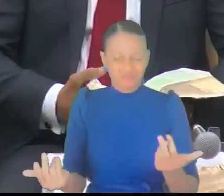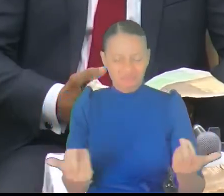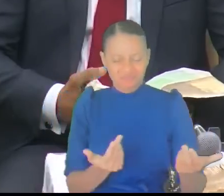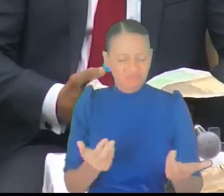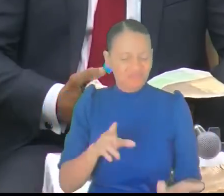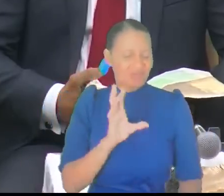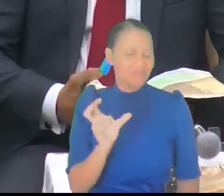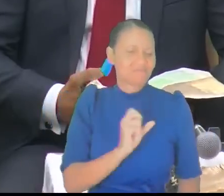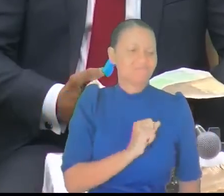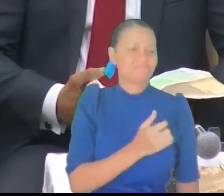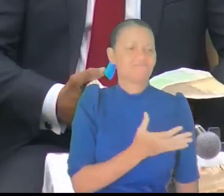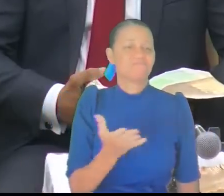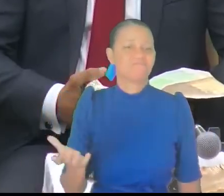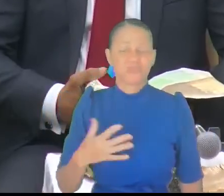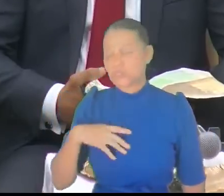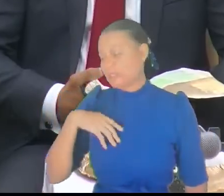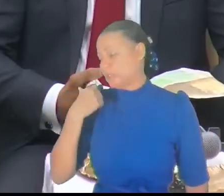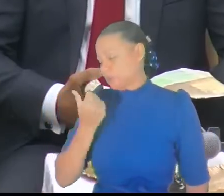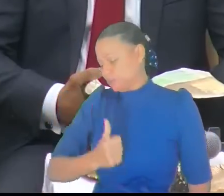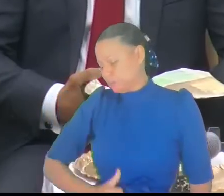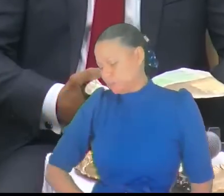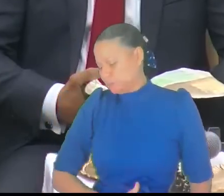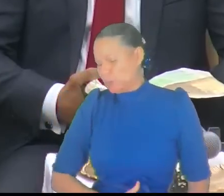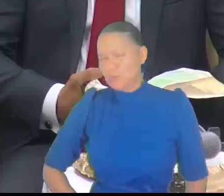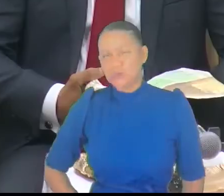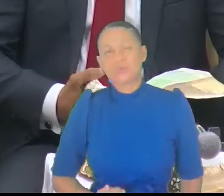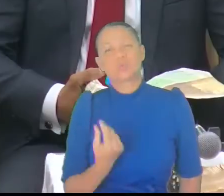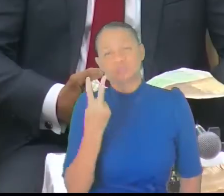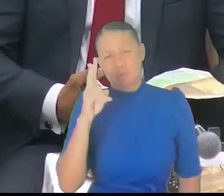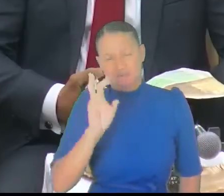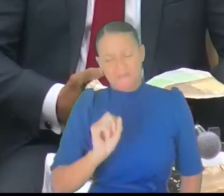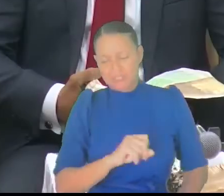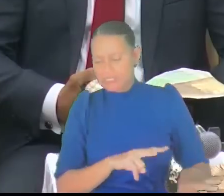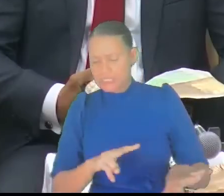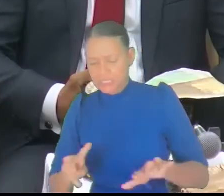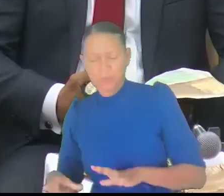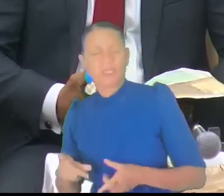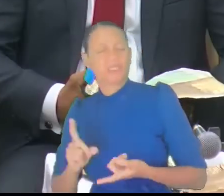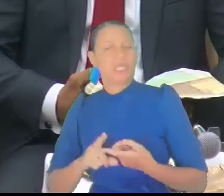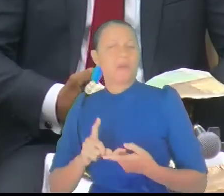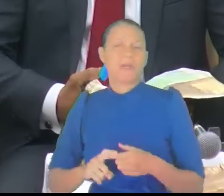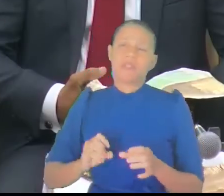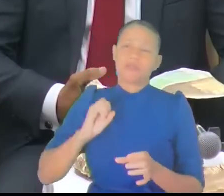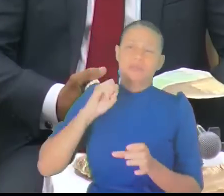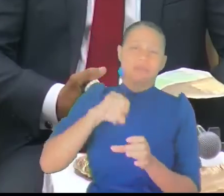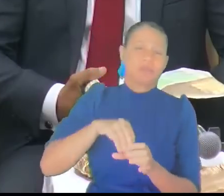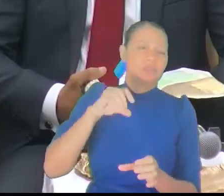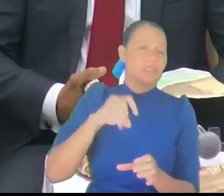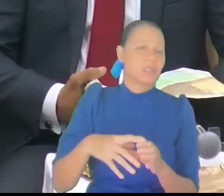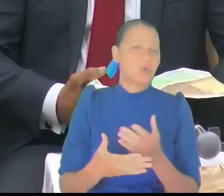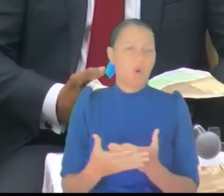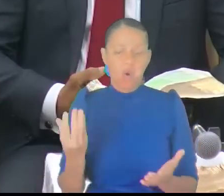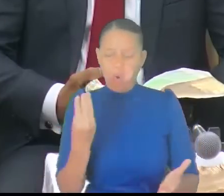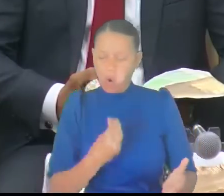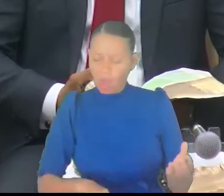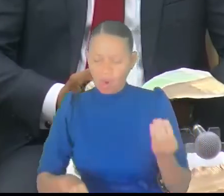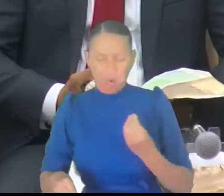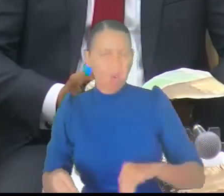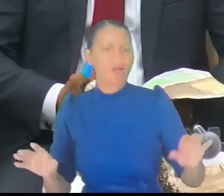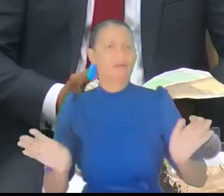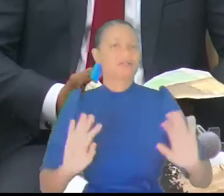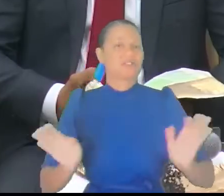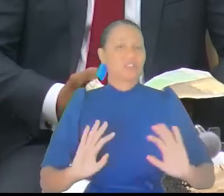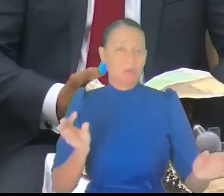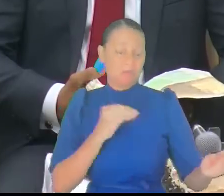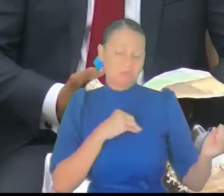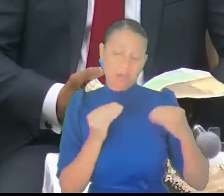irmãos? Eu jejum 2 vezes por semana, eu dou meus dízimos, e eu não sou ladrão, e nem